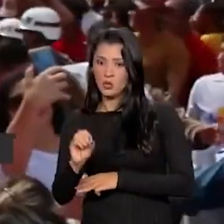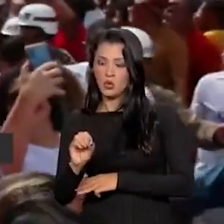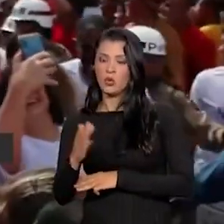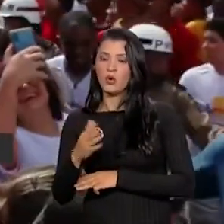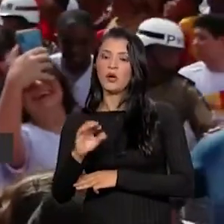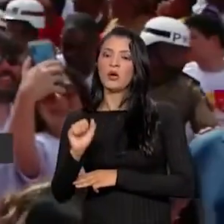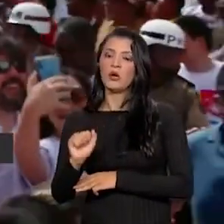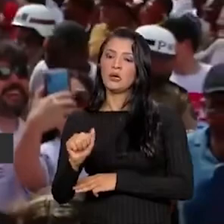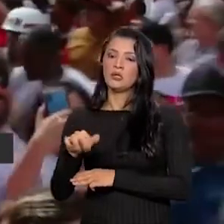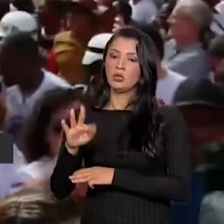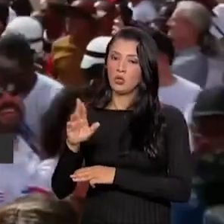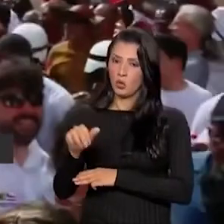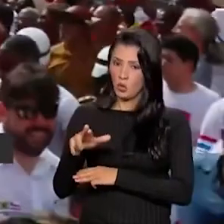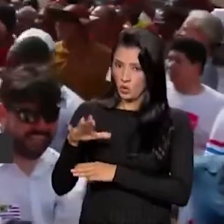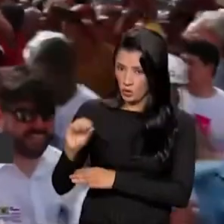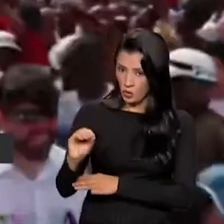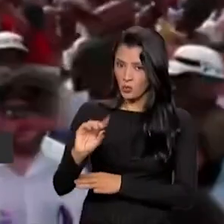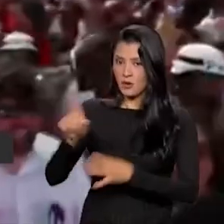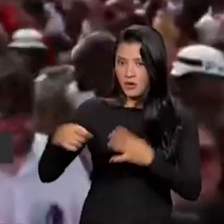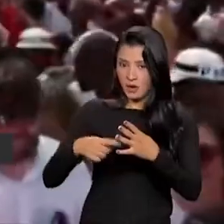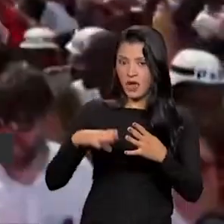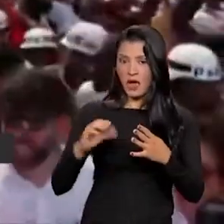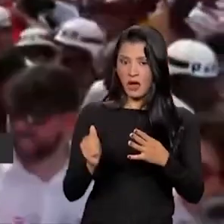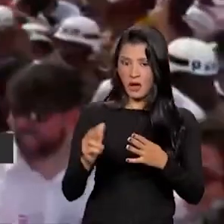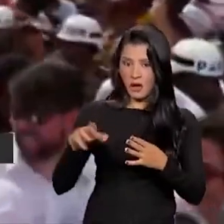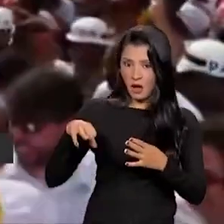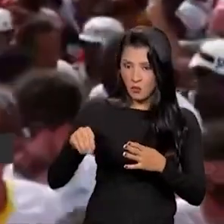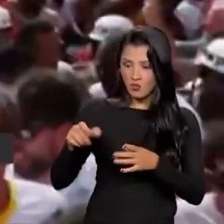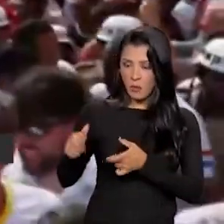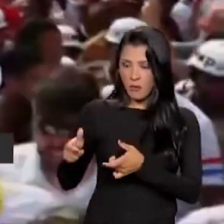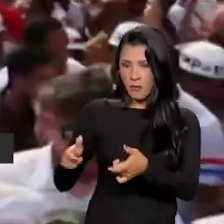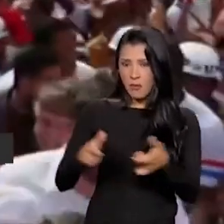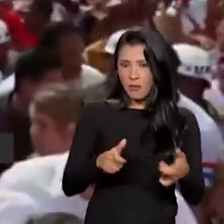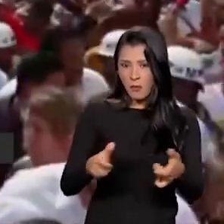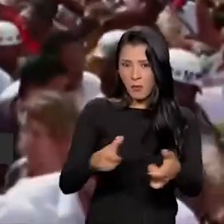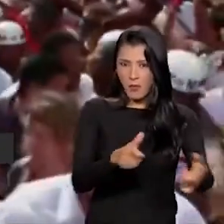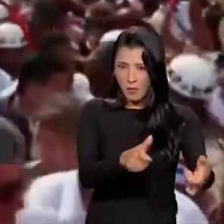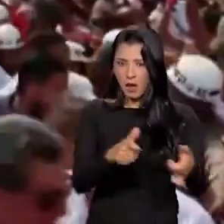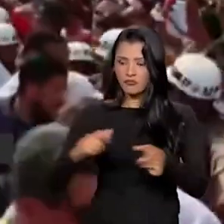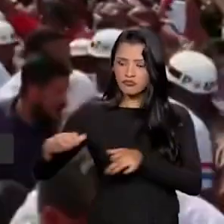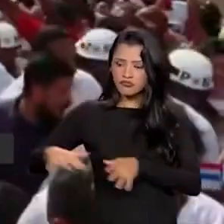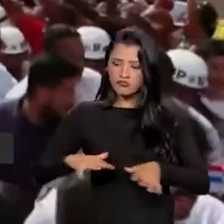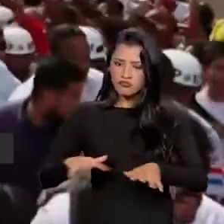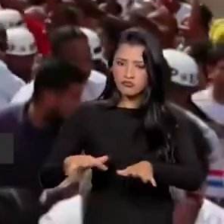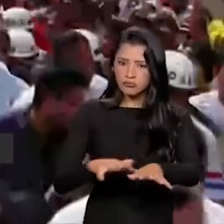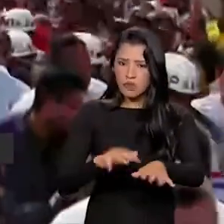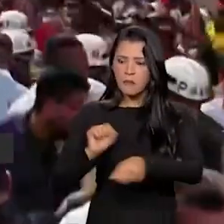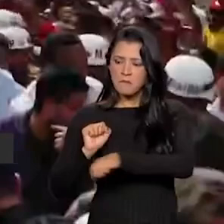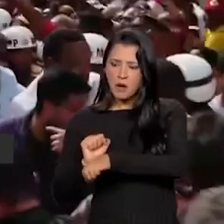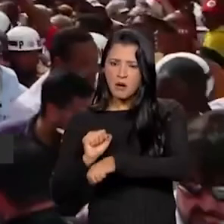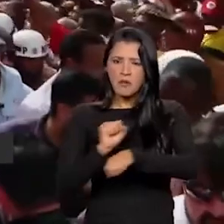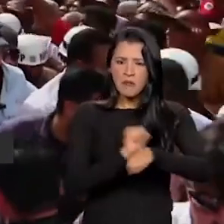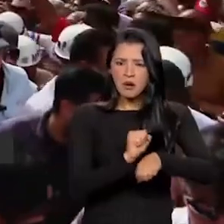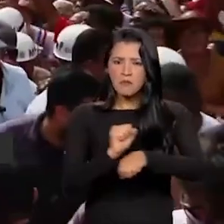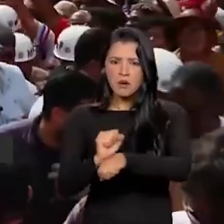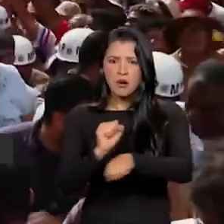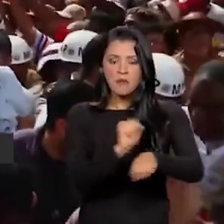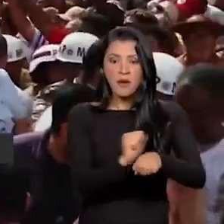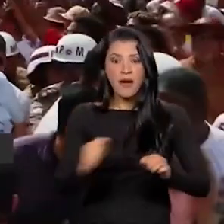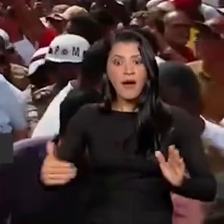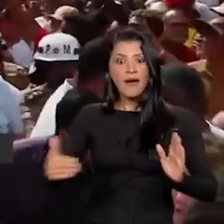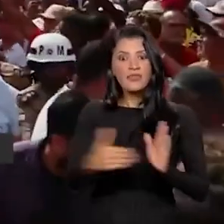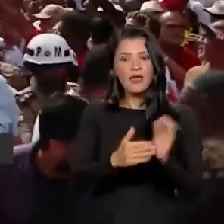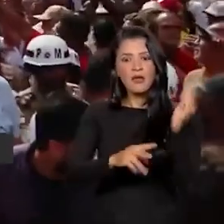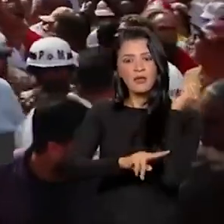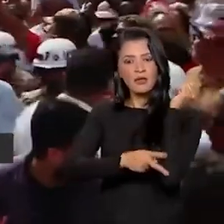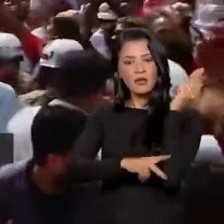além do Carmo. Esse cortejo, ele segue parando em vários pontos até o